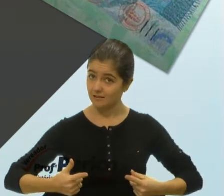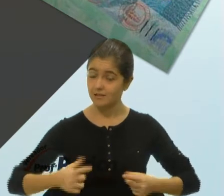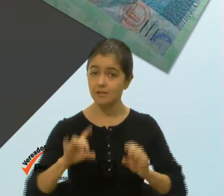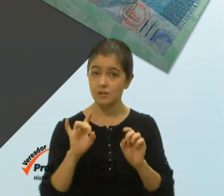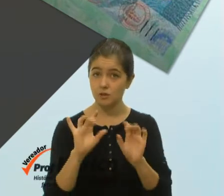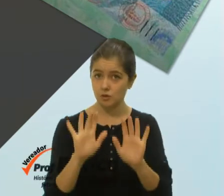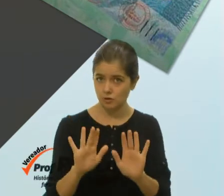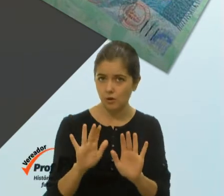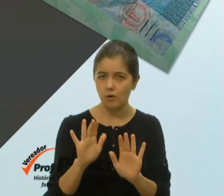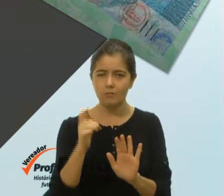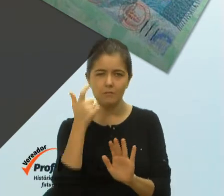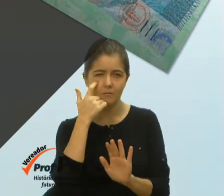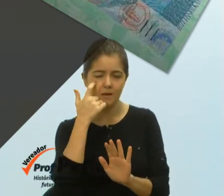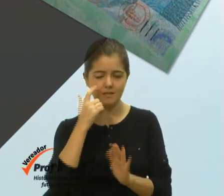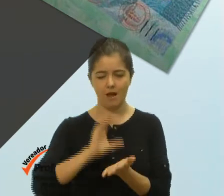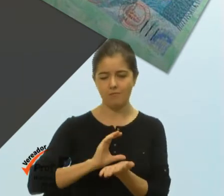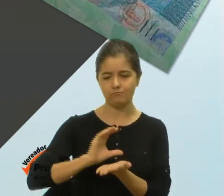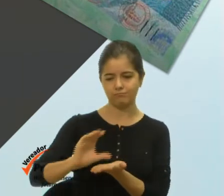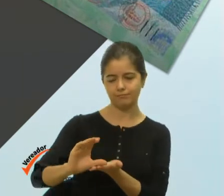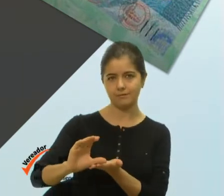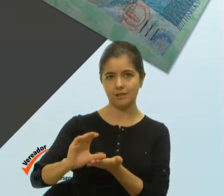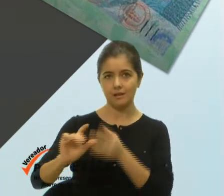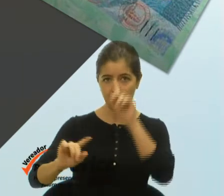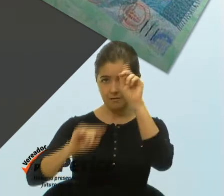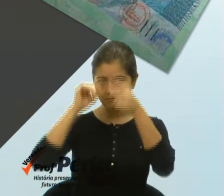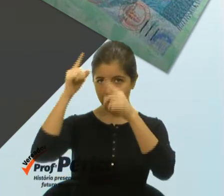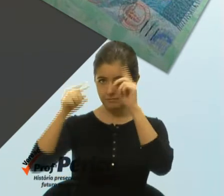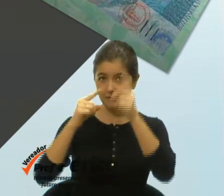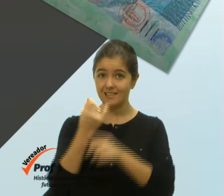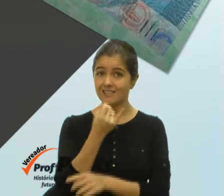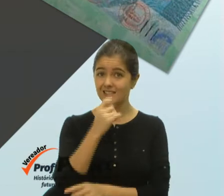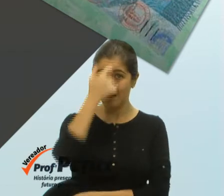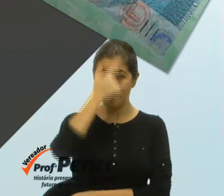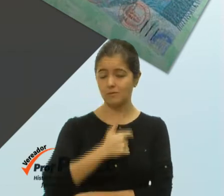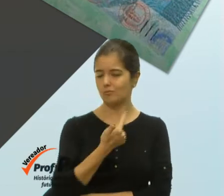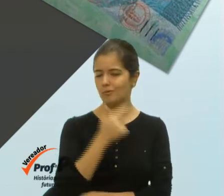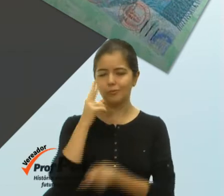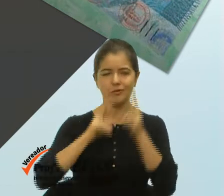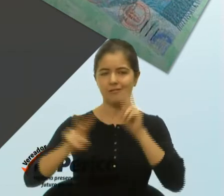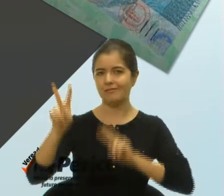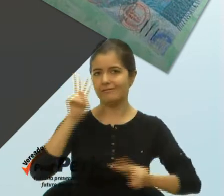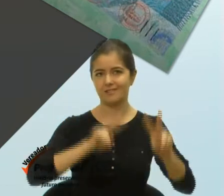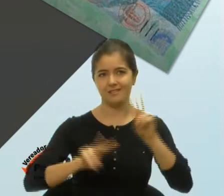de que se coloca o dinheiro na economia criativa para quem não tem visão.